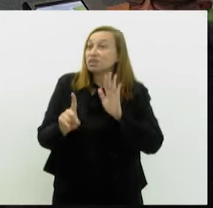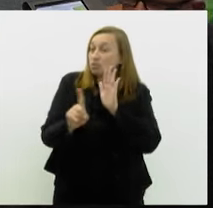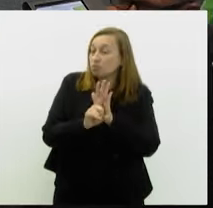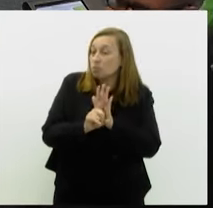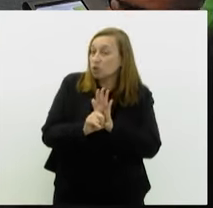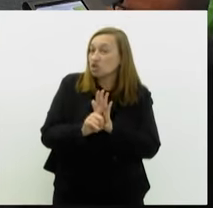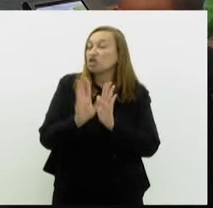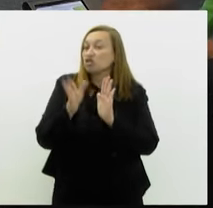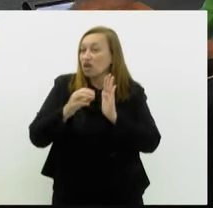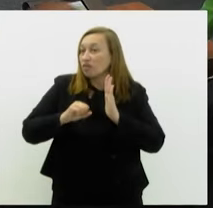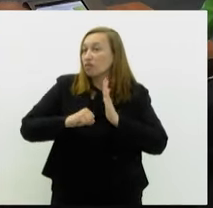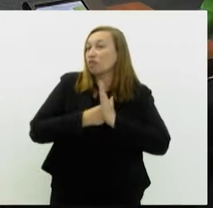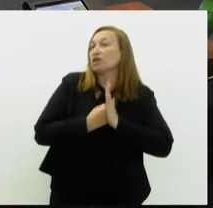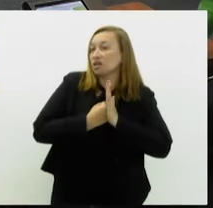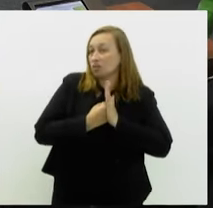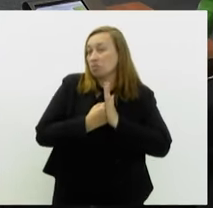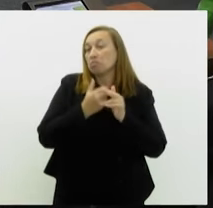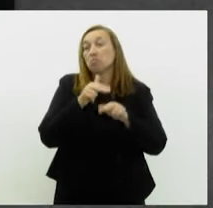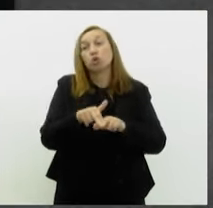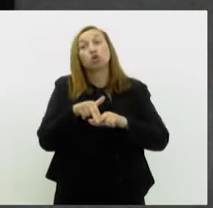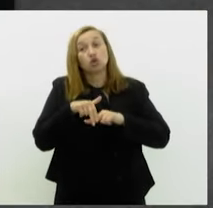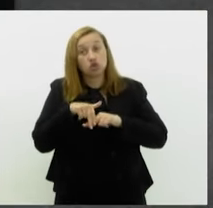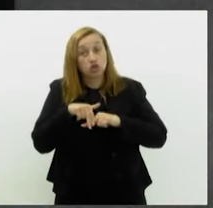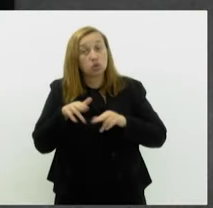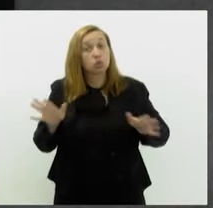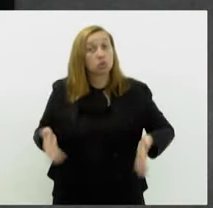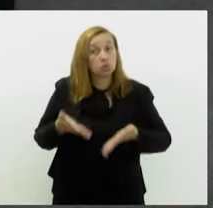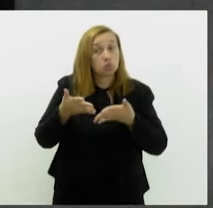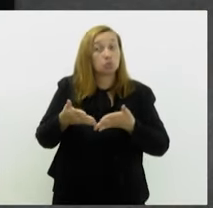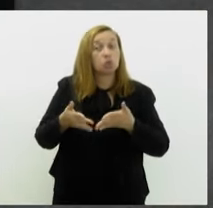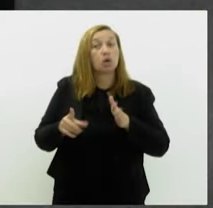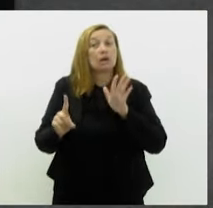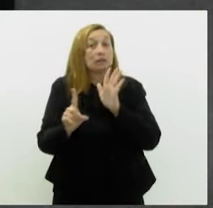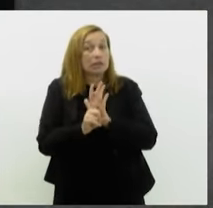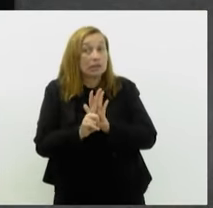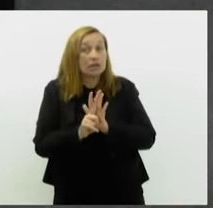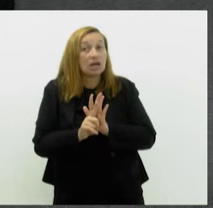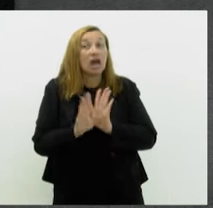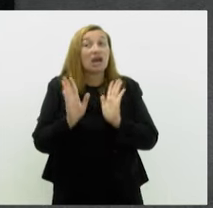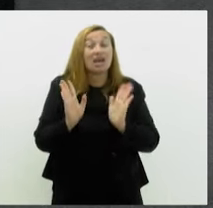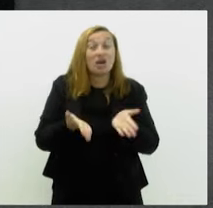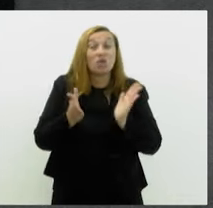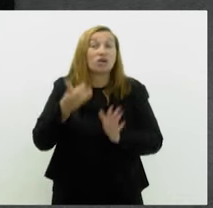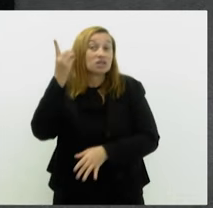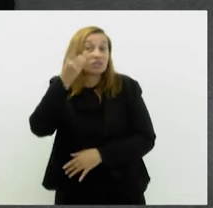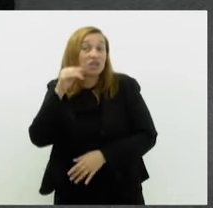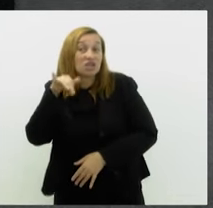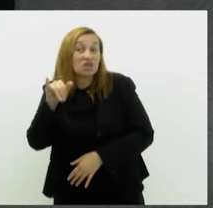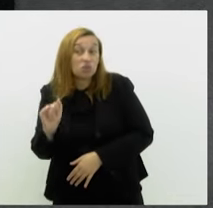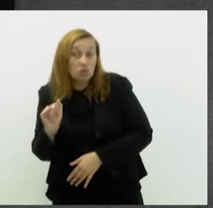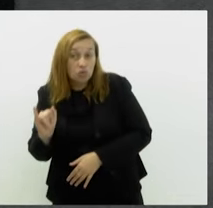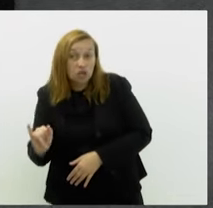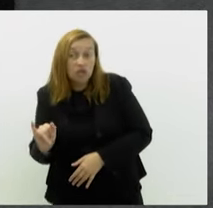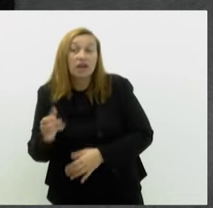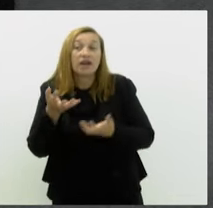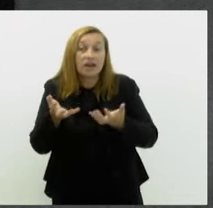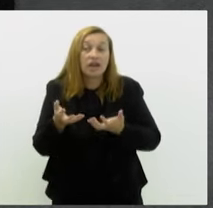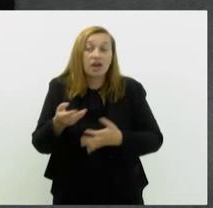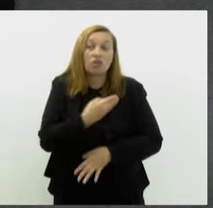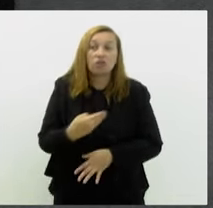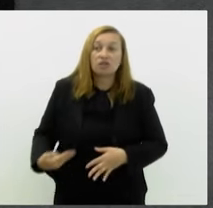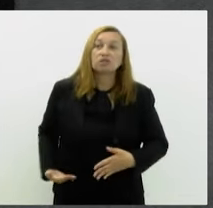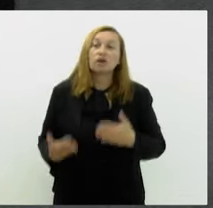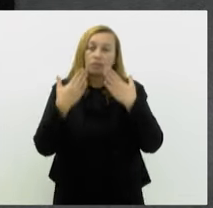foi vetado por uma razão de iniciativa legislativa. E agora o deputado Iuri quer que o governador apresente